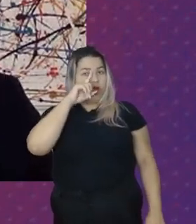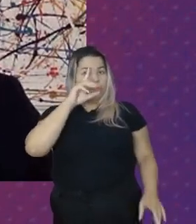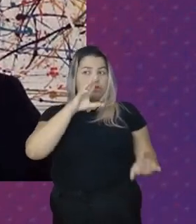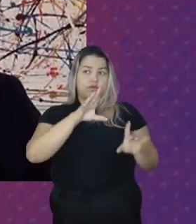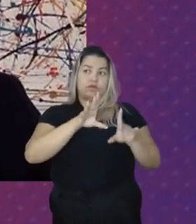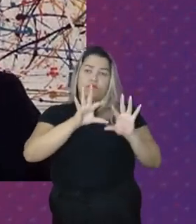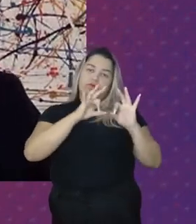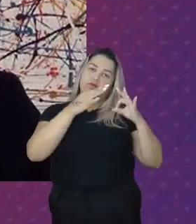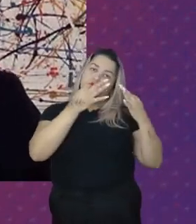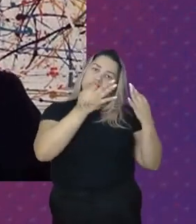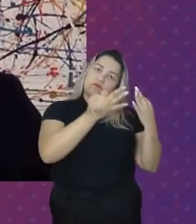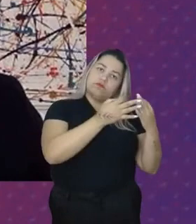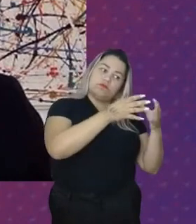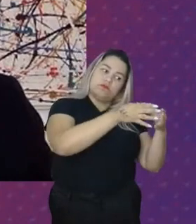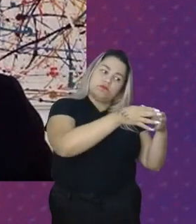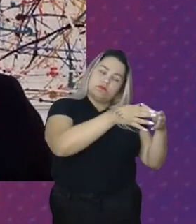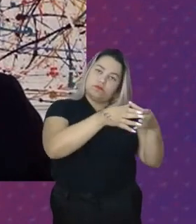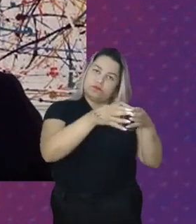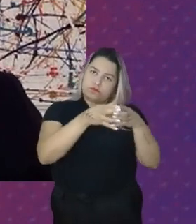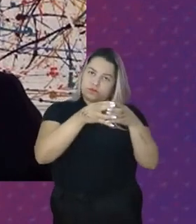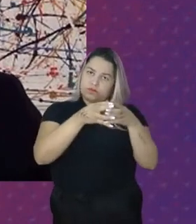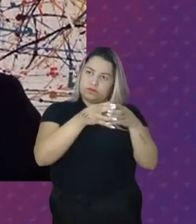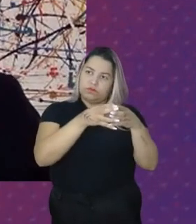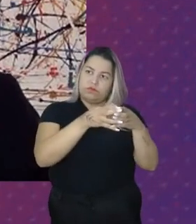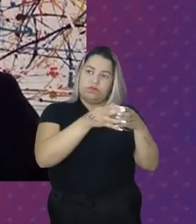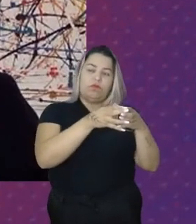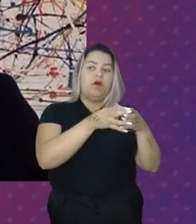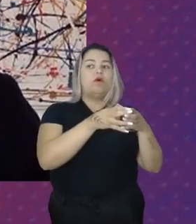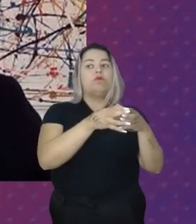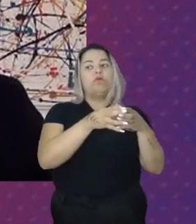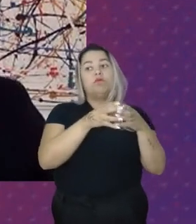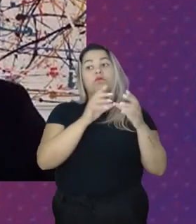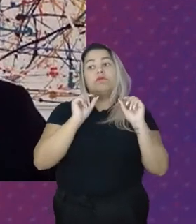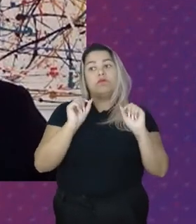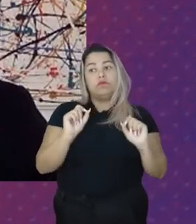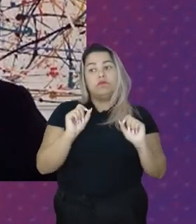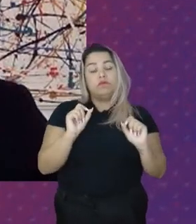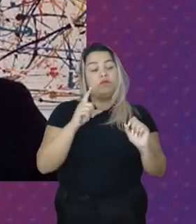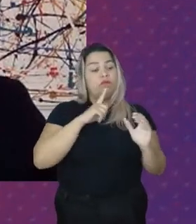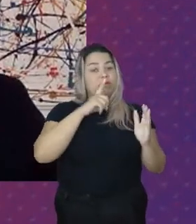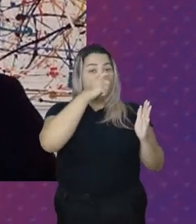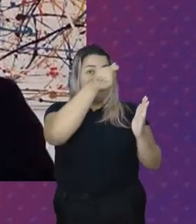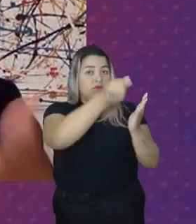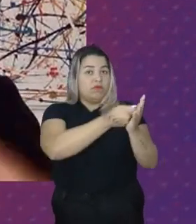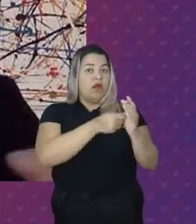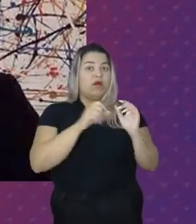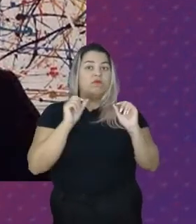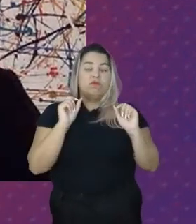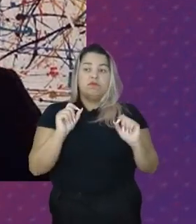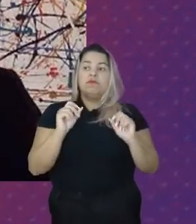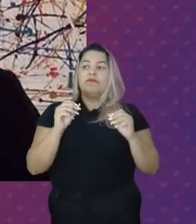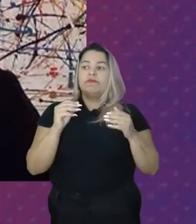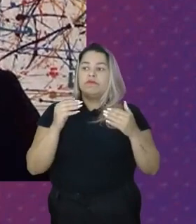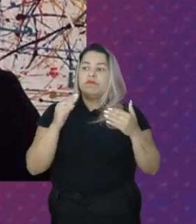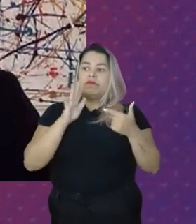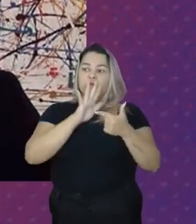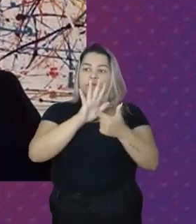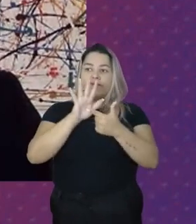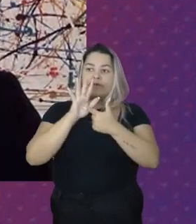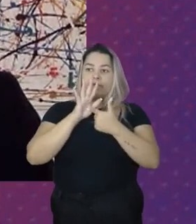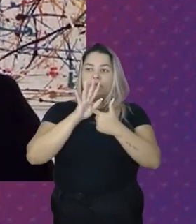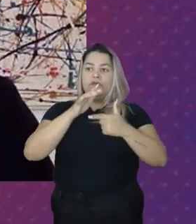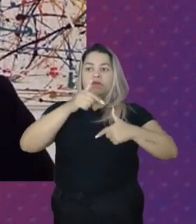famílias dessa elite urbana, que exigia, inclusive, a apresentação por